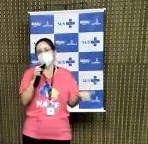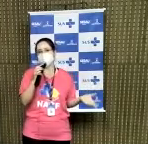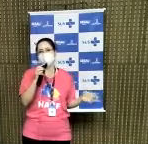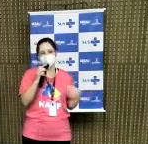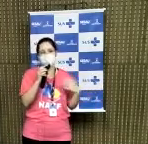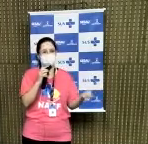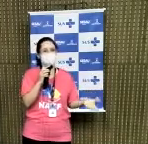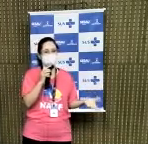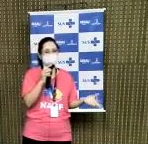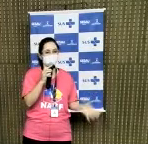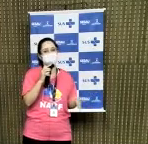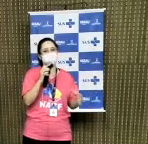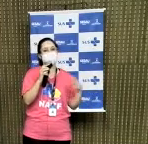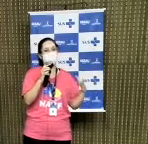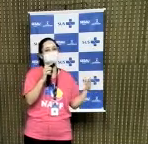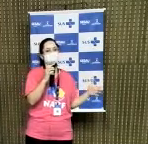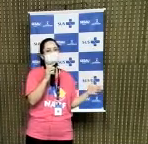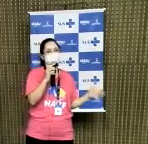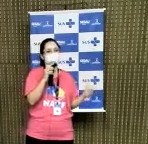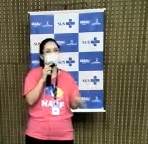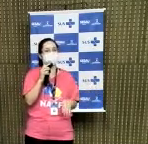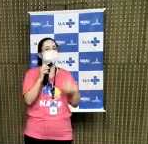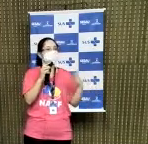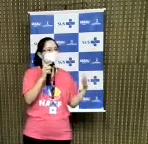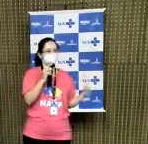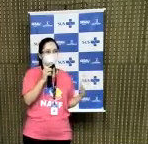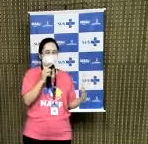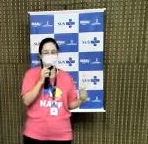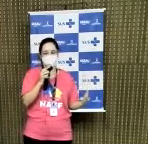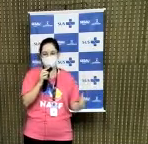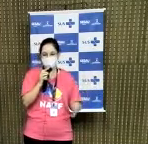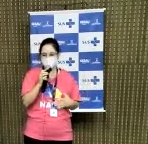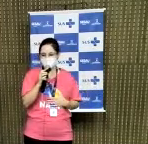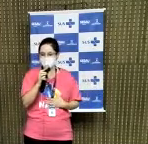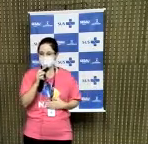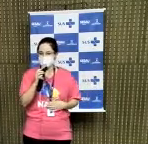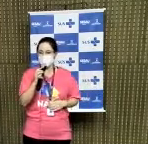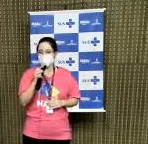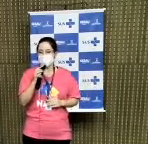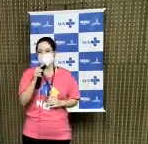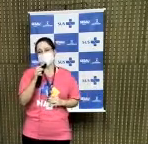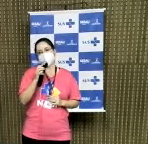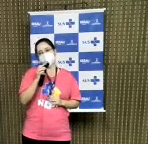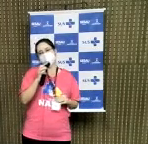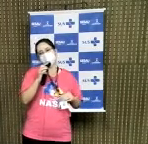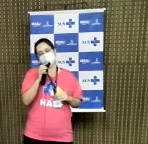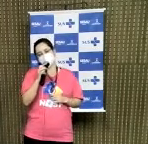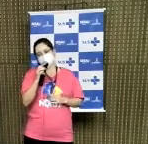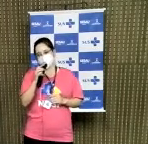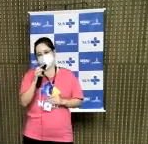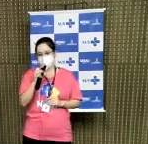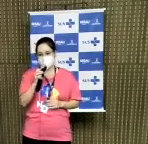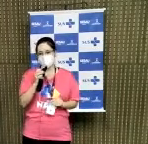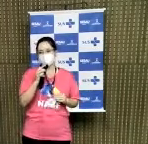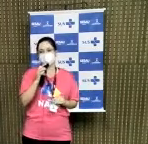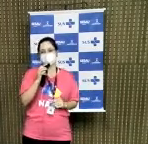pelo número da demanda mesmo, então esses atendimentos foram feitos de formas individuais. A educação permanente foram